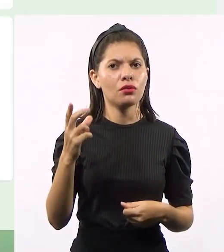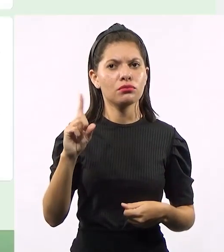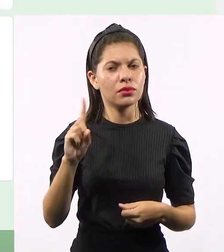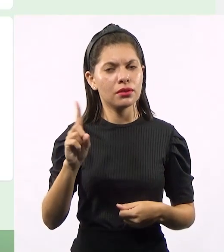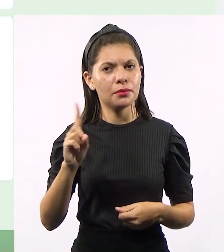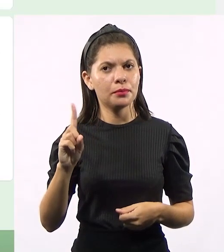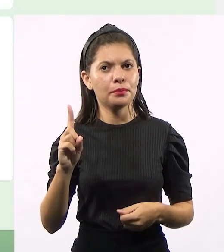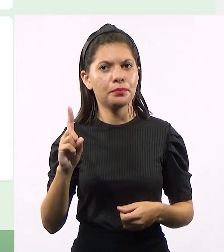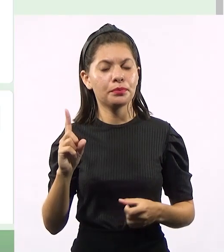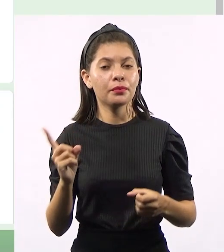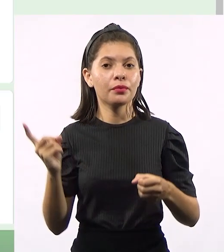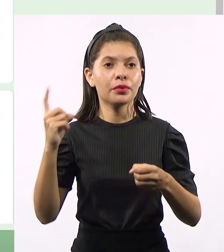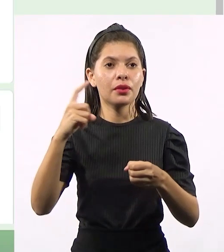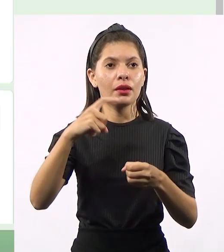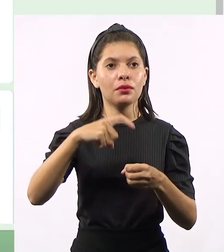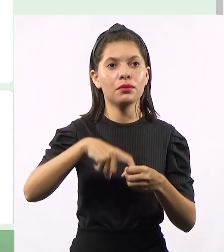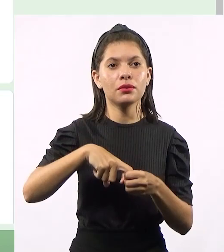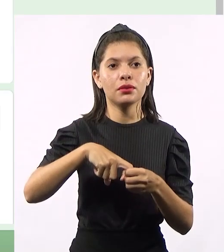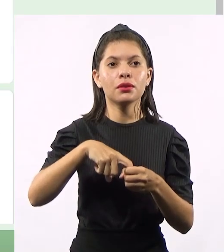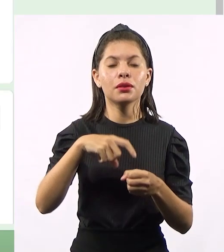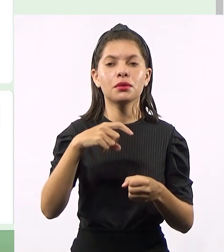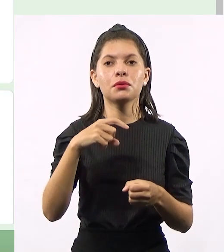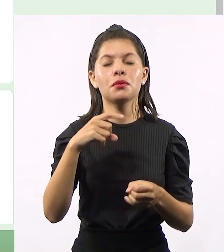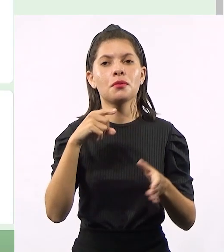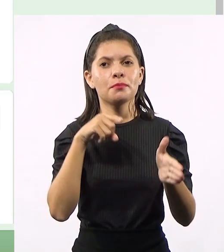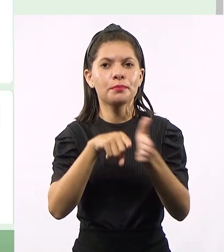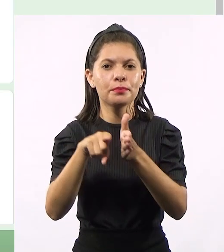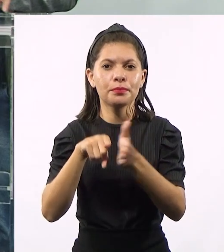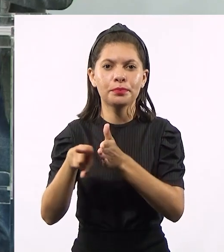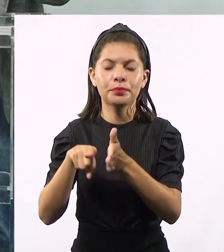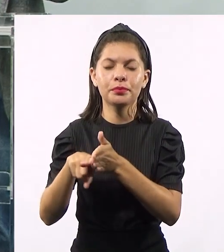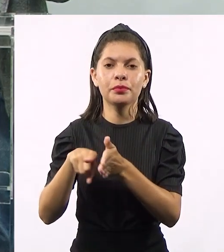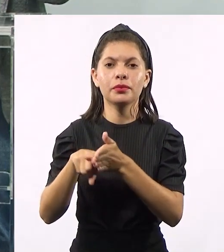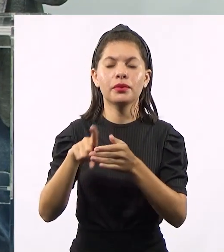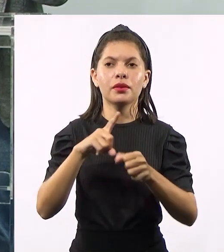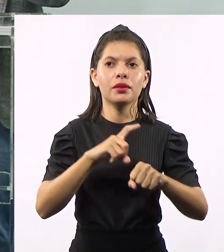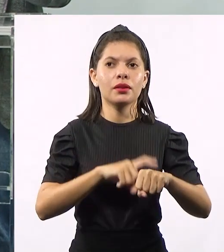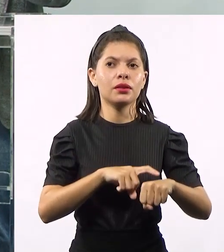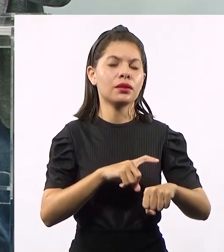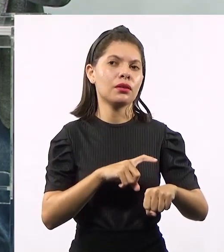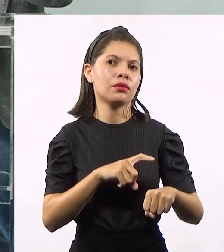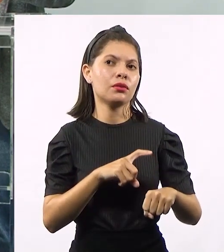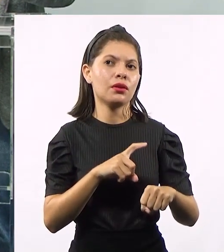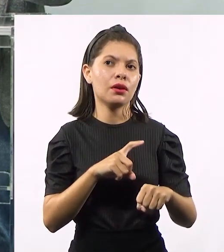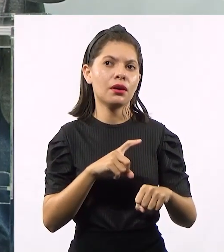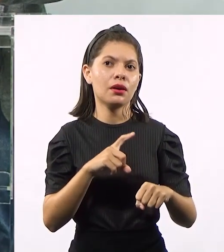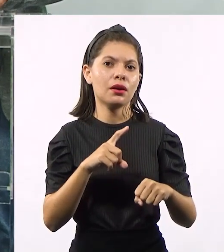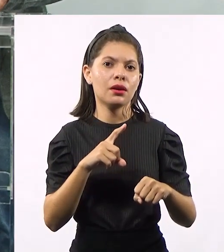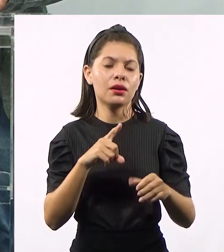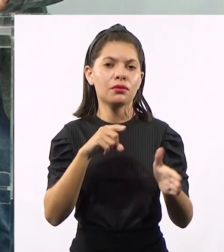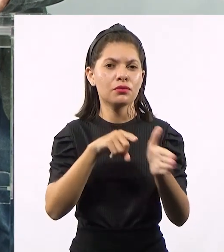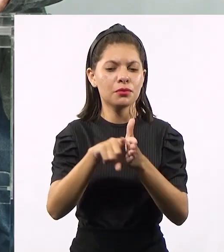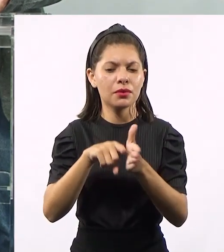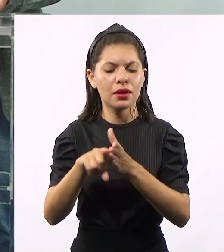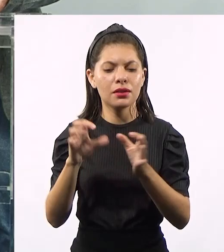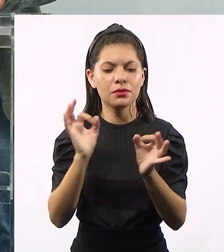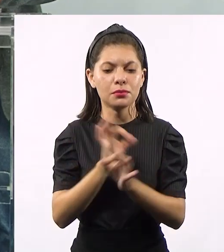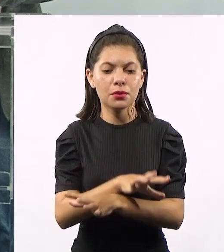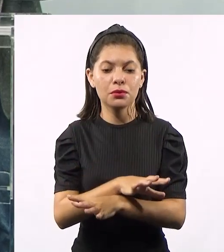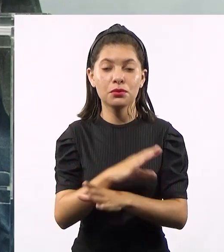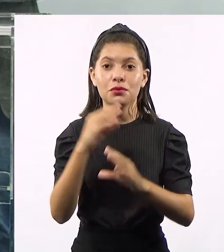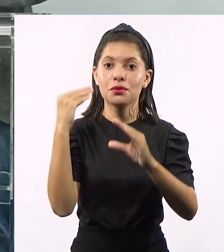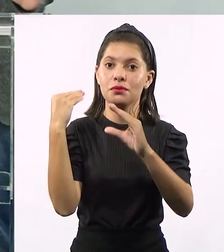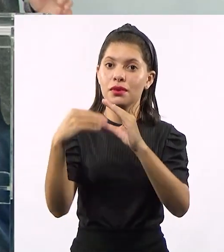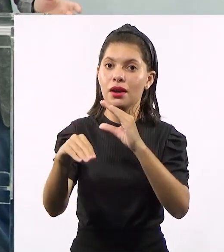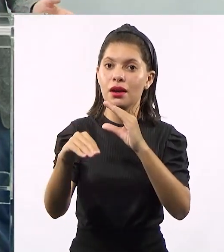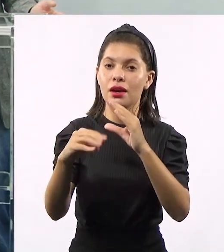E, voltando lá para perguntas, na hora que o formulário estiver todo pronto, eu vou enviar para os professores responder.